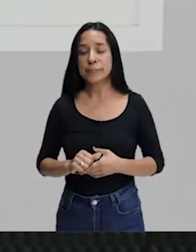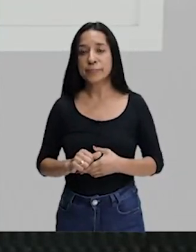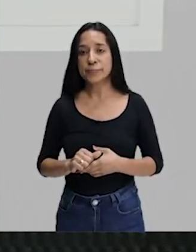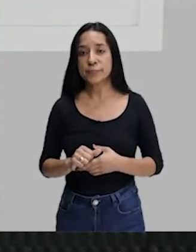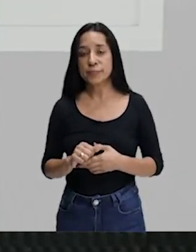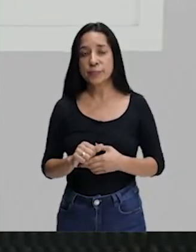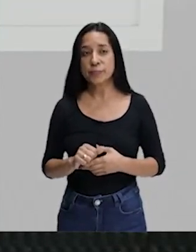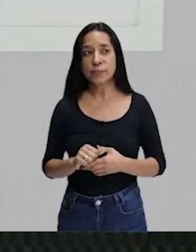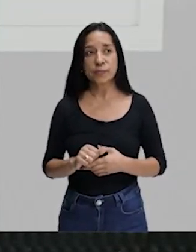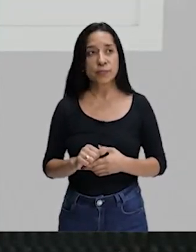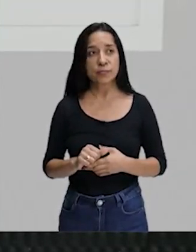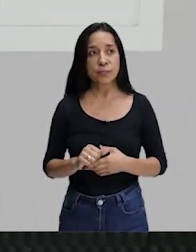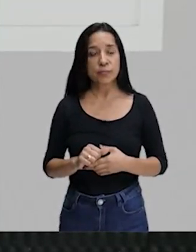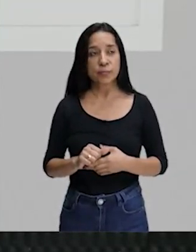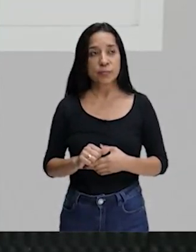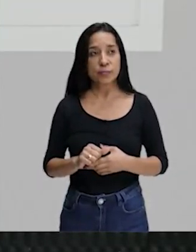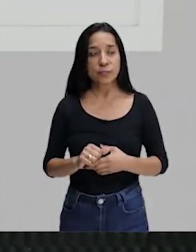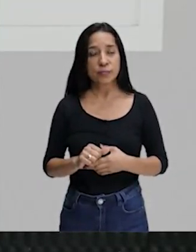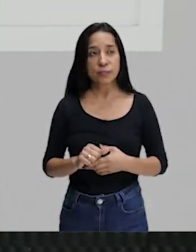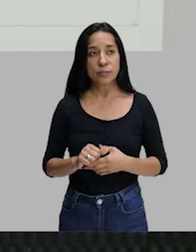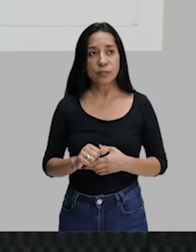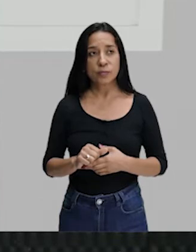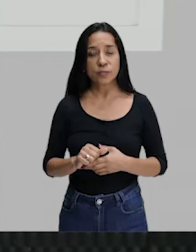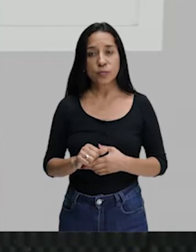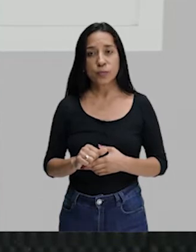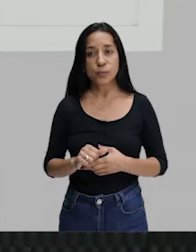processo que nós chamamos de